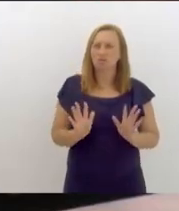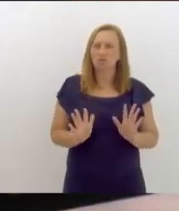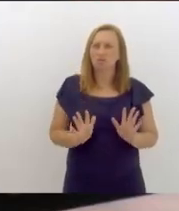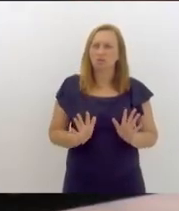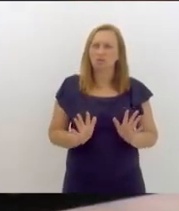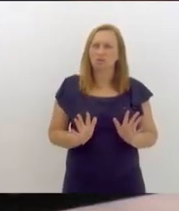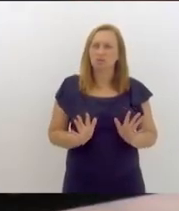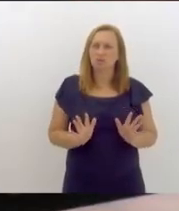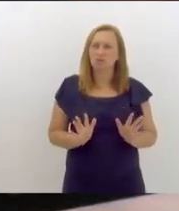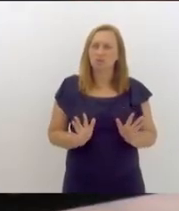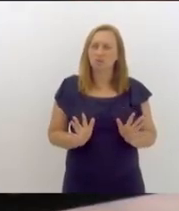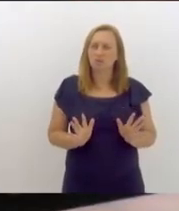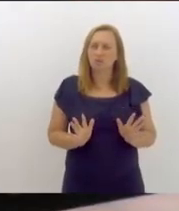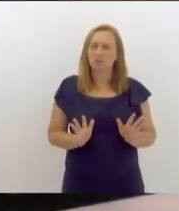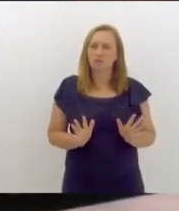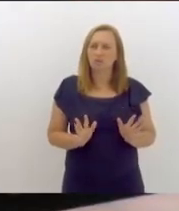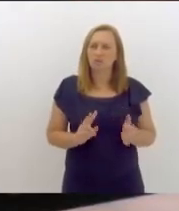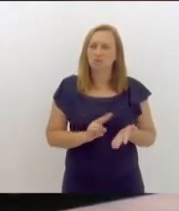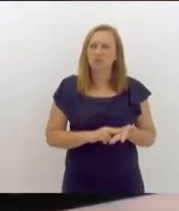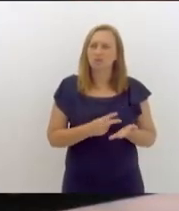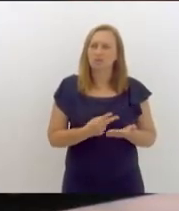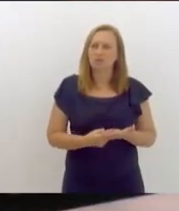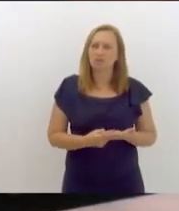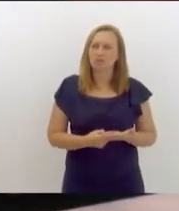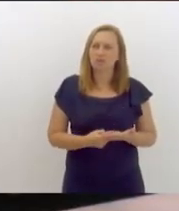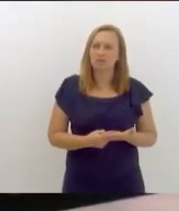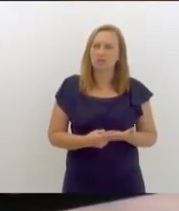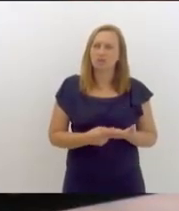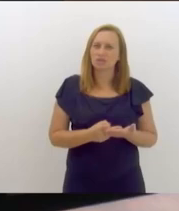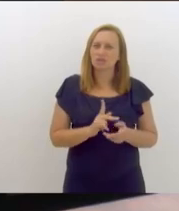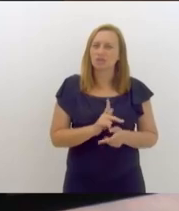uma interpretação diversa